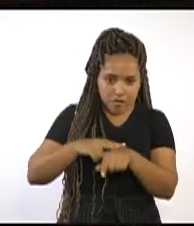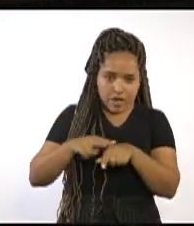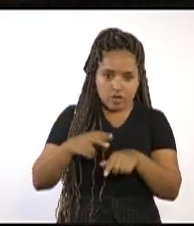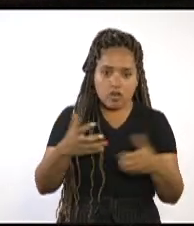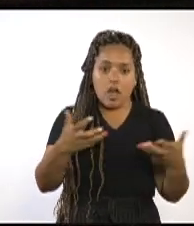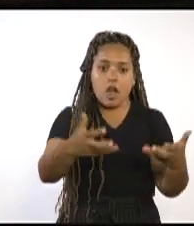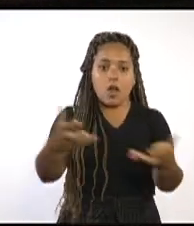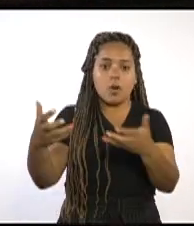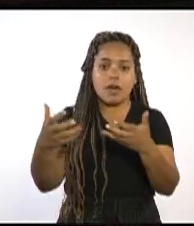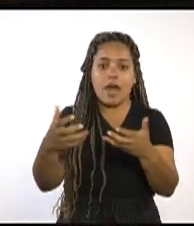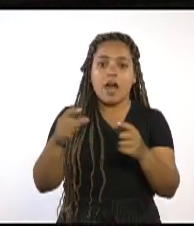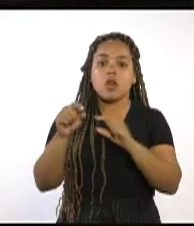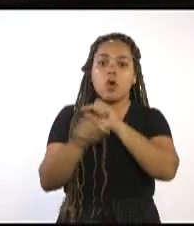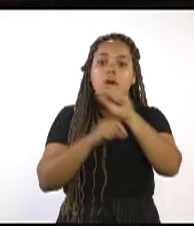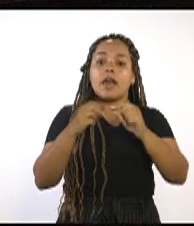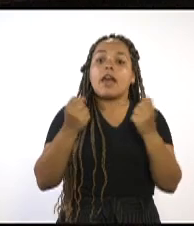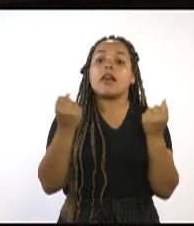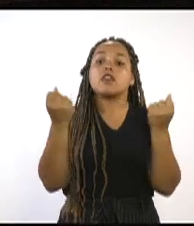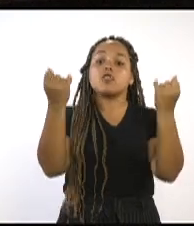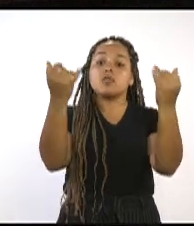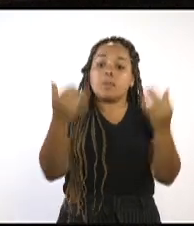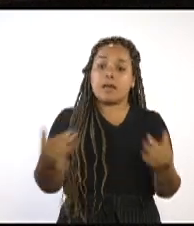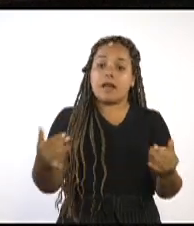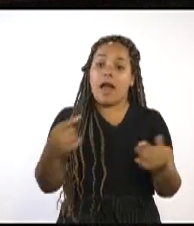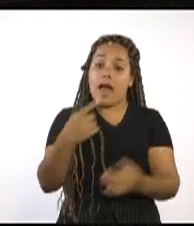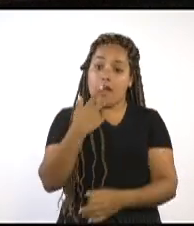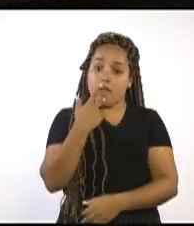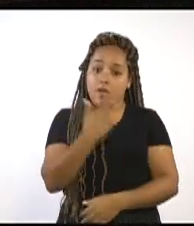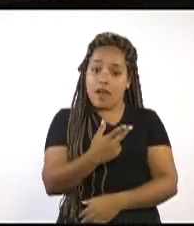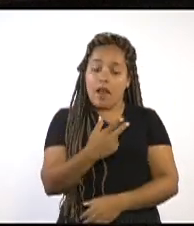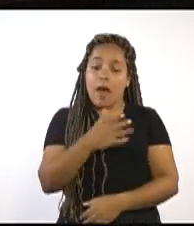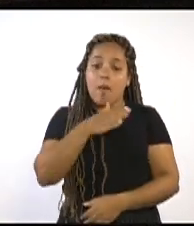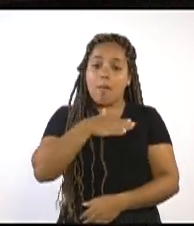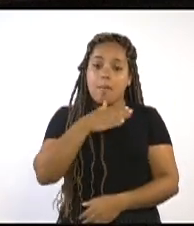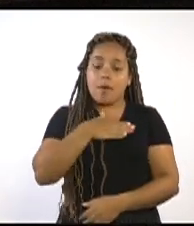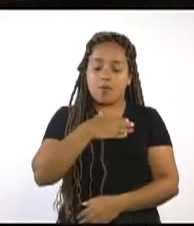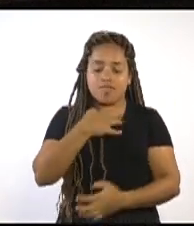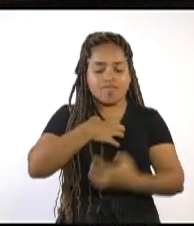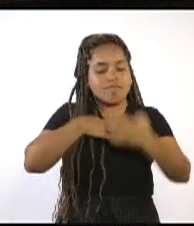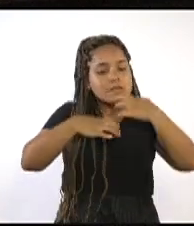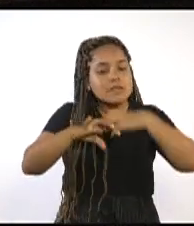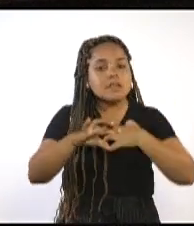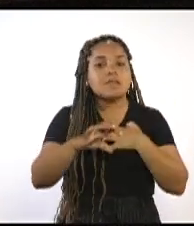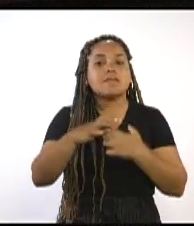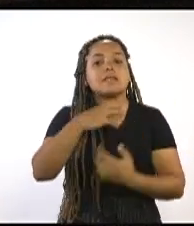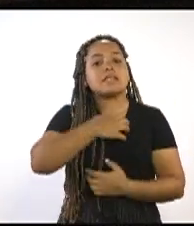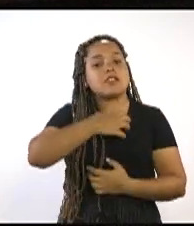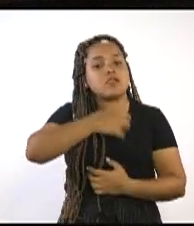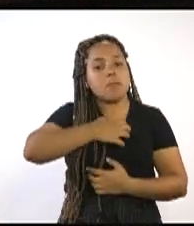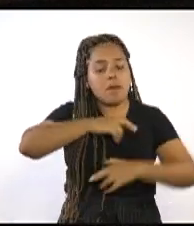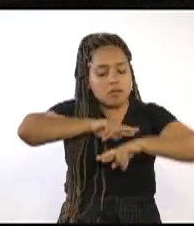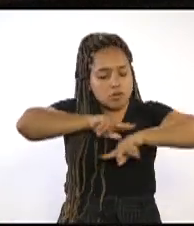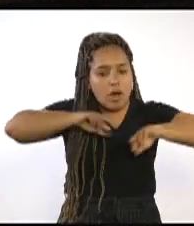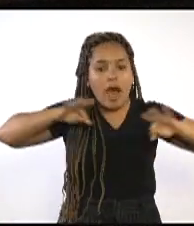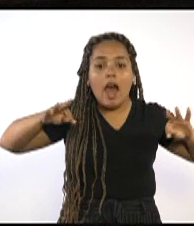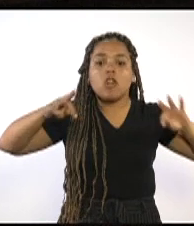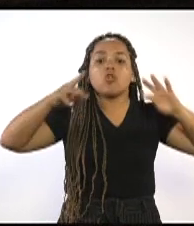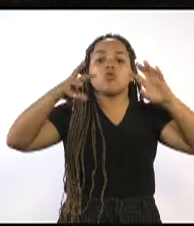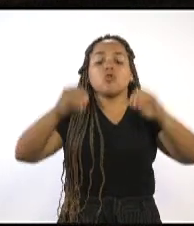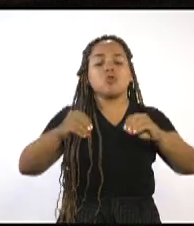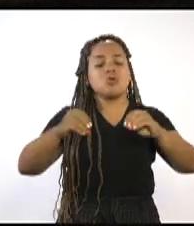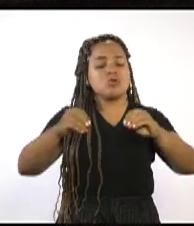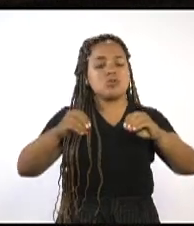aqui minha nota de pesar, a minha solidariedade a todos que foram